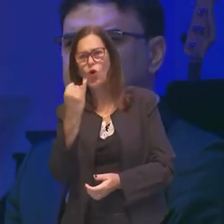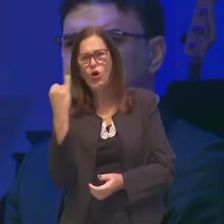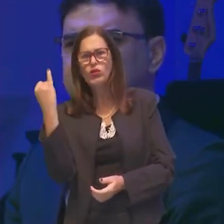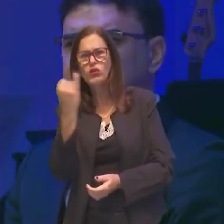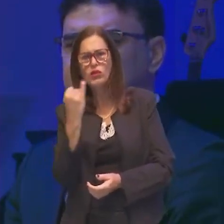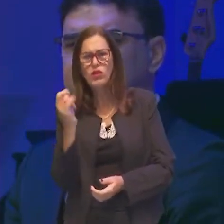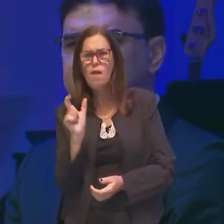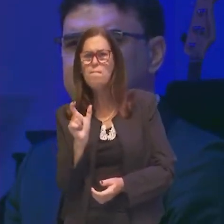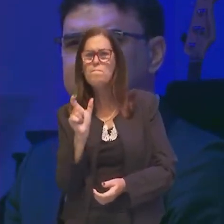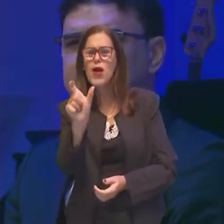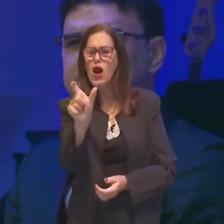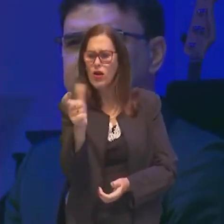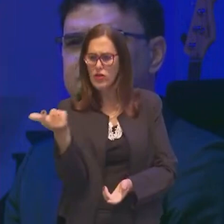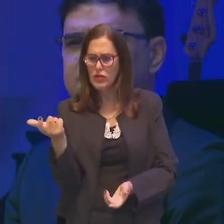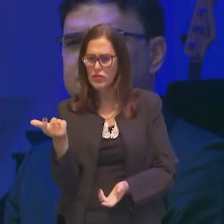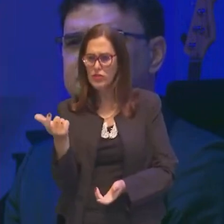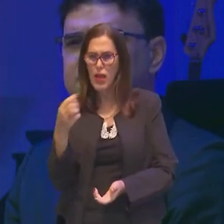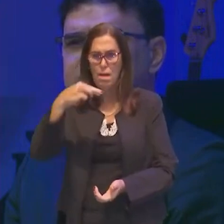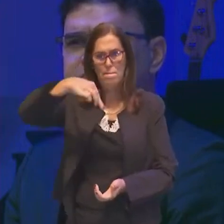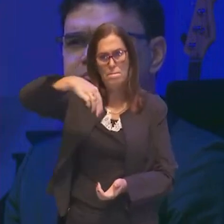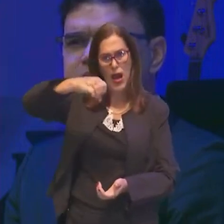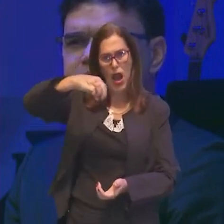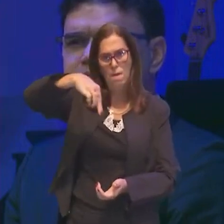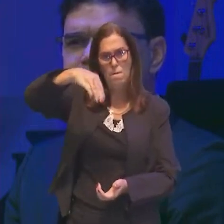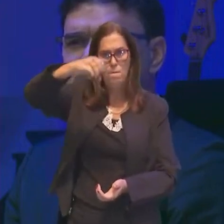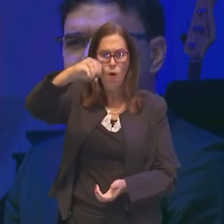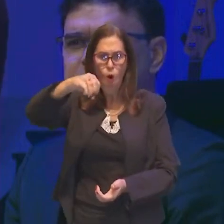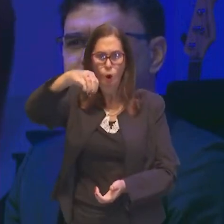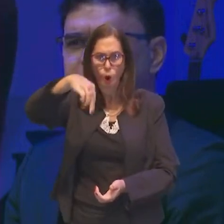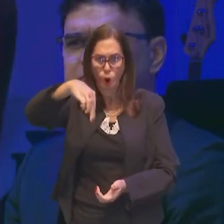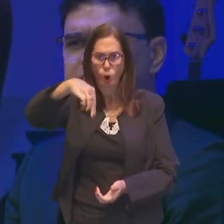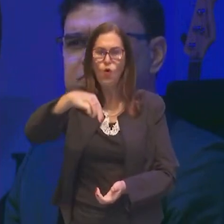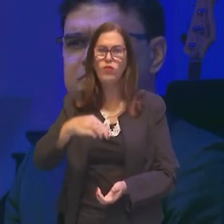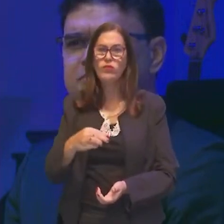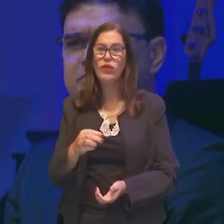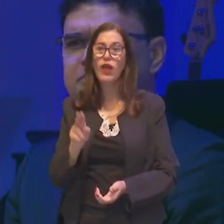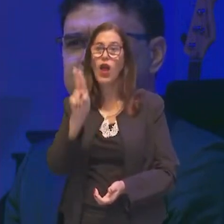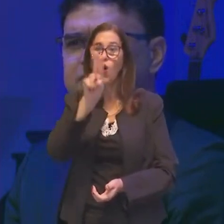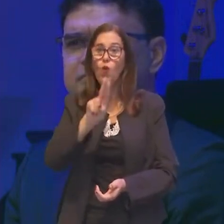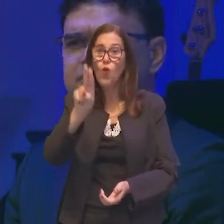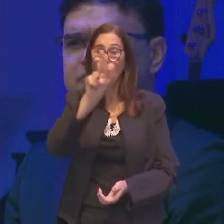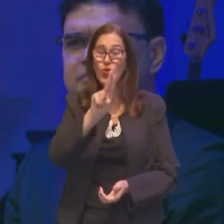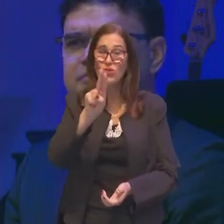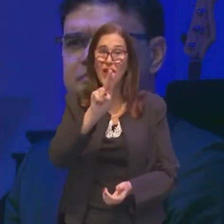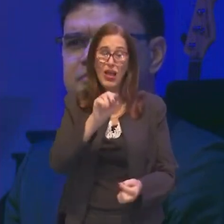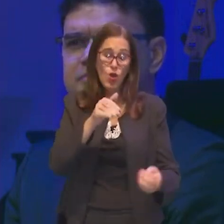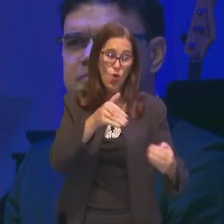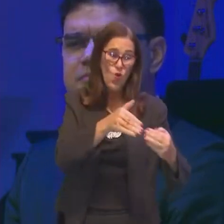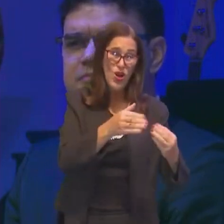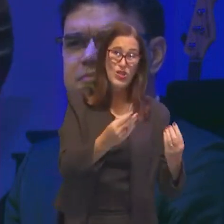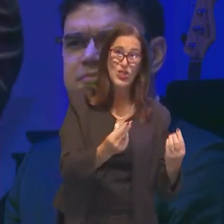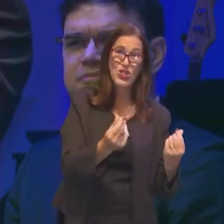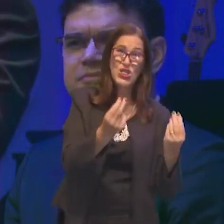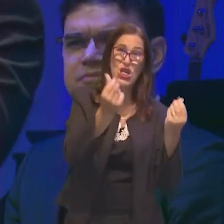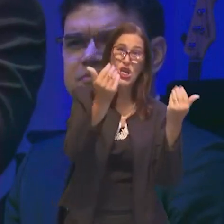é esta palavra mamon, que é utilizada em conexão com riqueza.